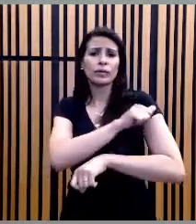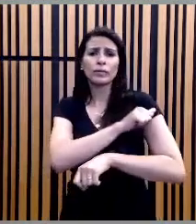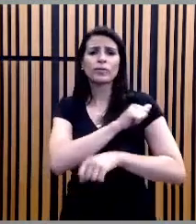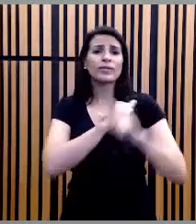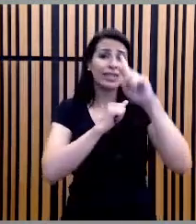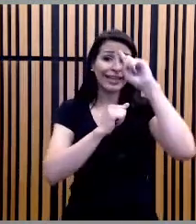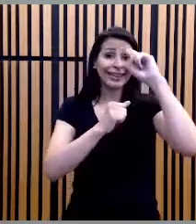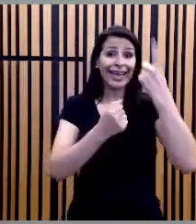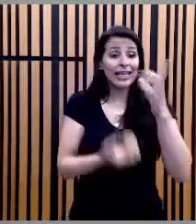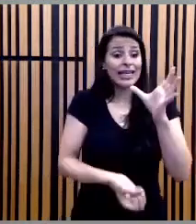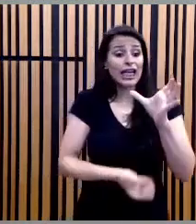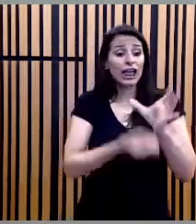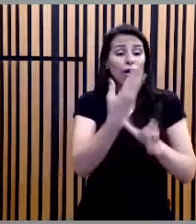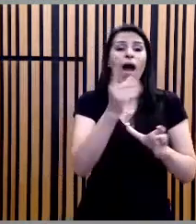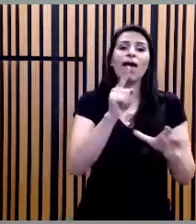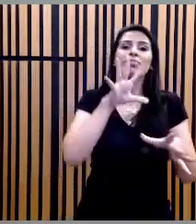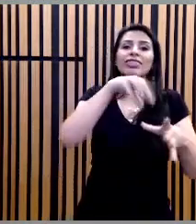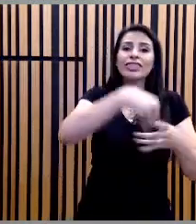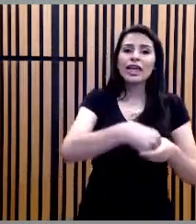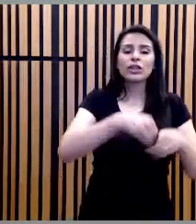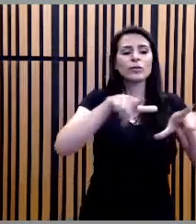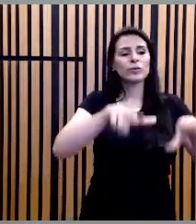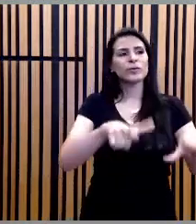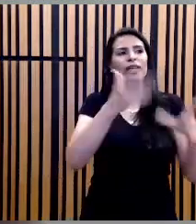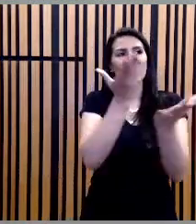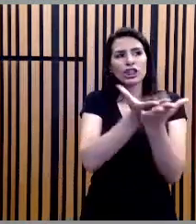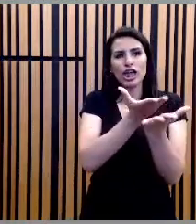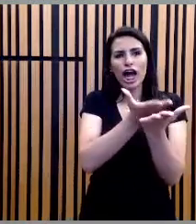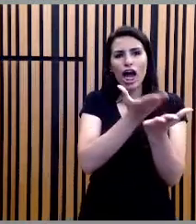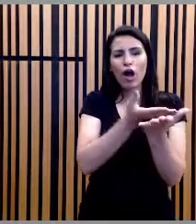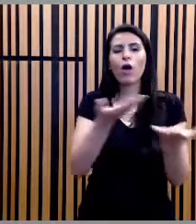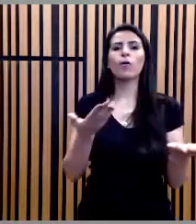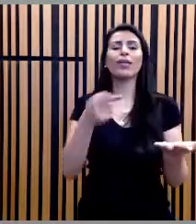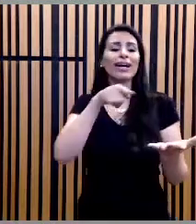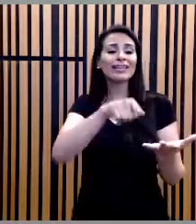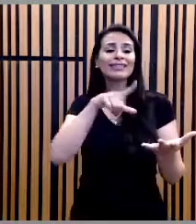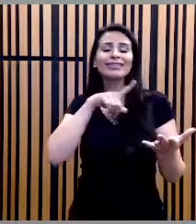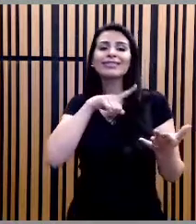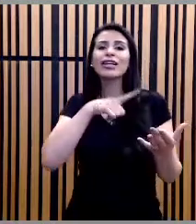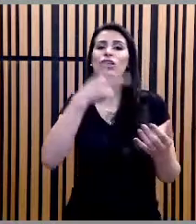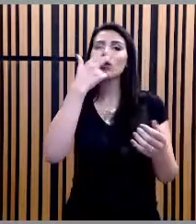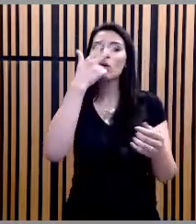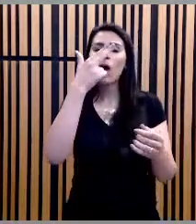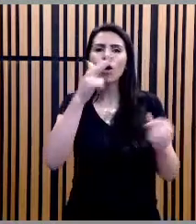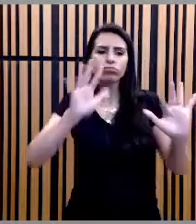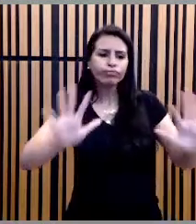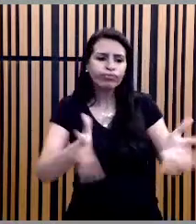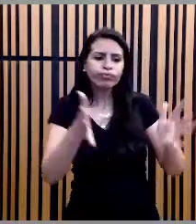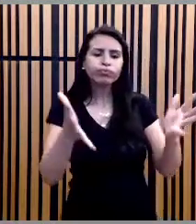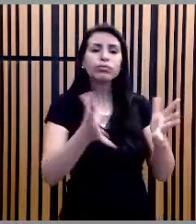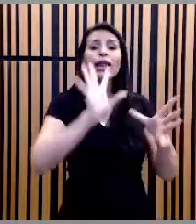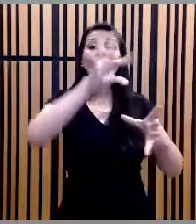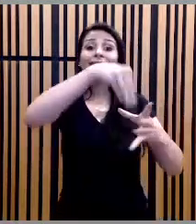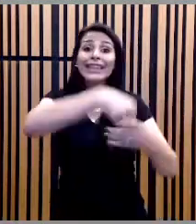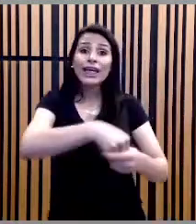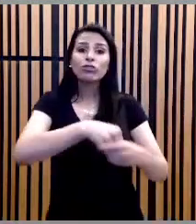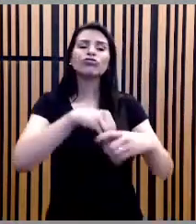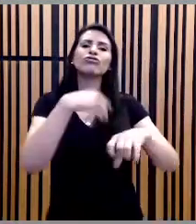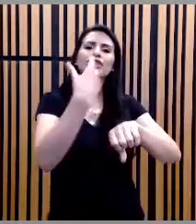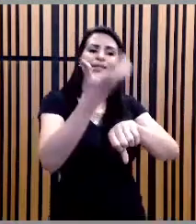de aula, projetos que são aí fomentados, que são trabalhados nas disciplinas de eixo